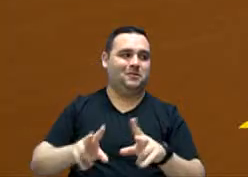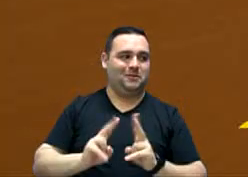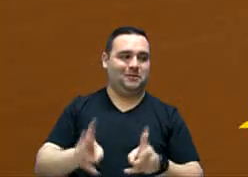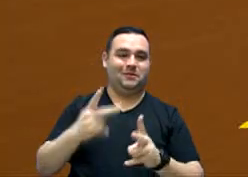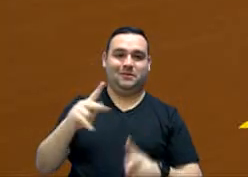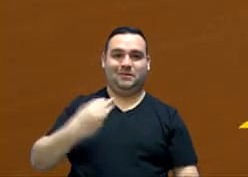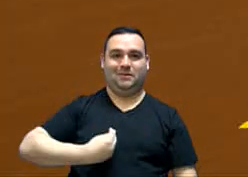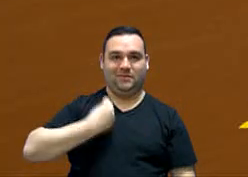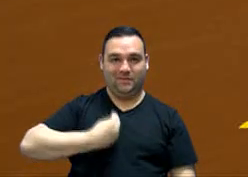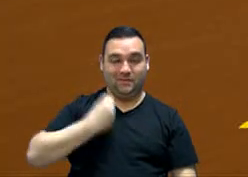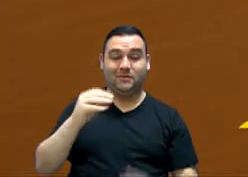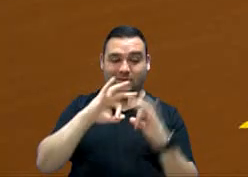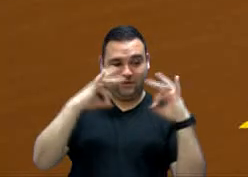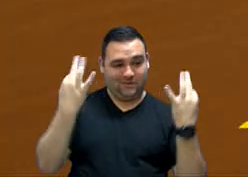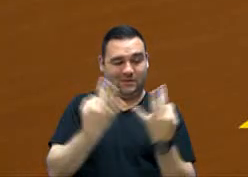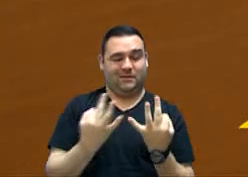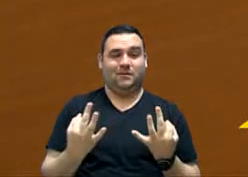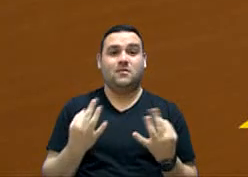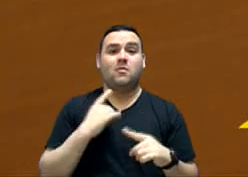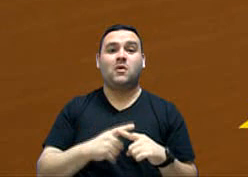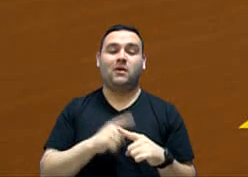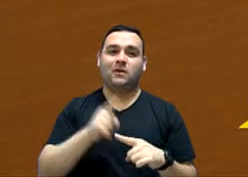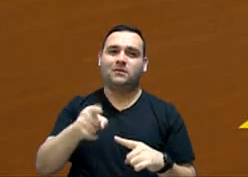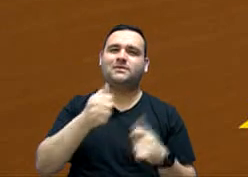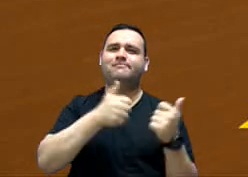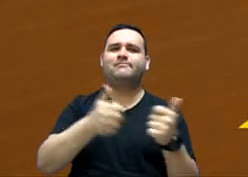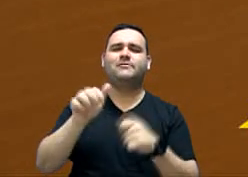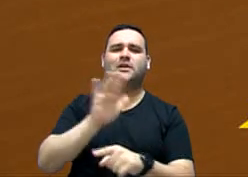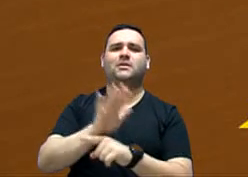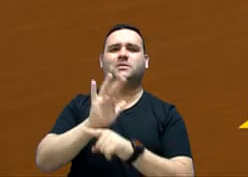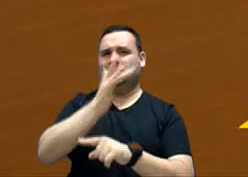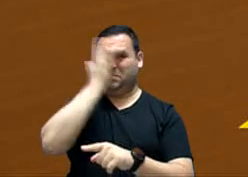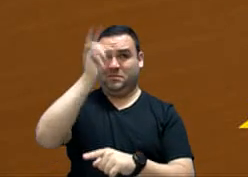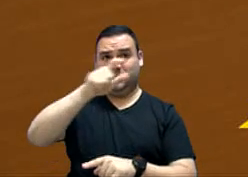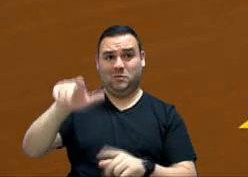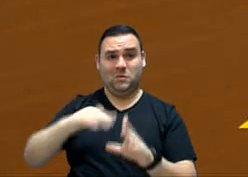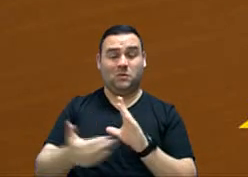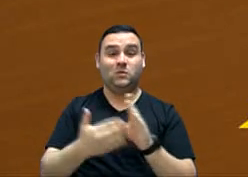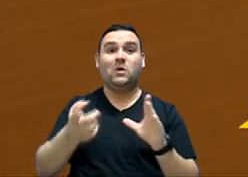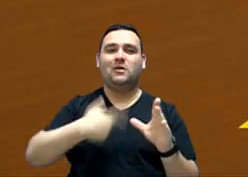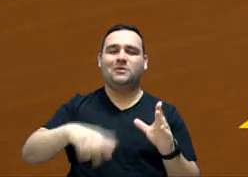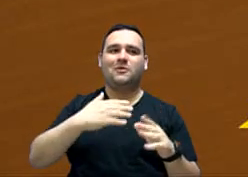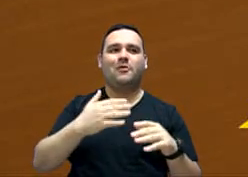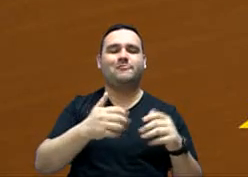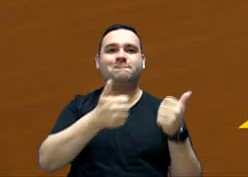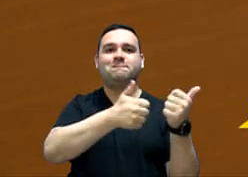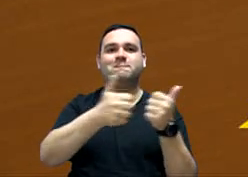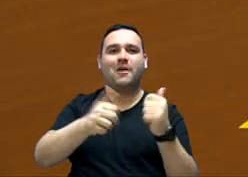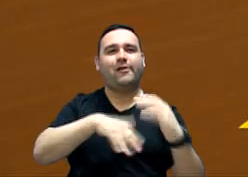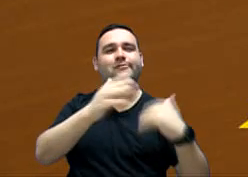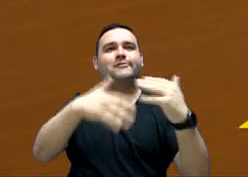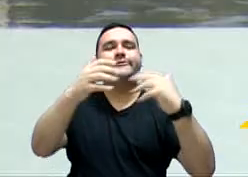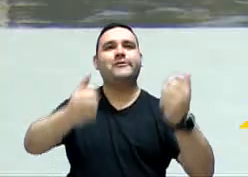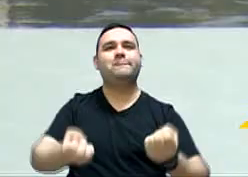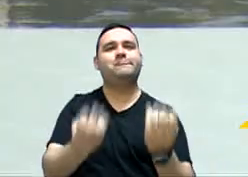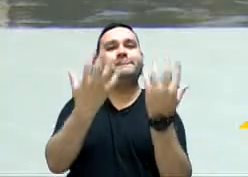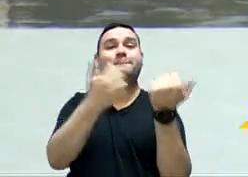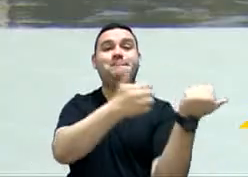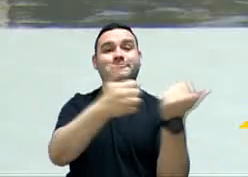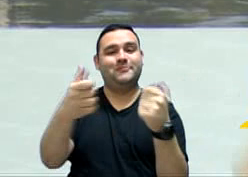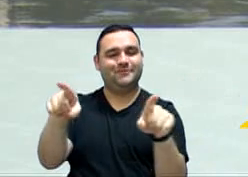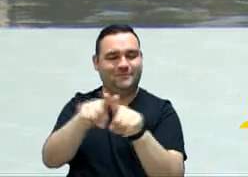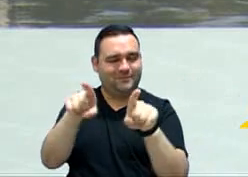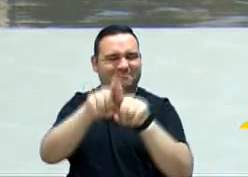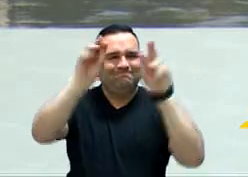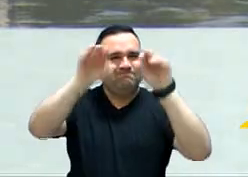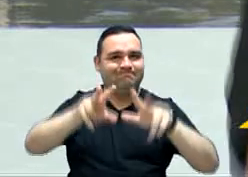sua vida, sua família, porque você faz o bem para as pessoas e tudo que a gente planta, a gente colhe. Então, você plantando o bem, Deus vai